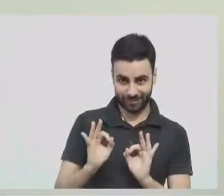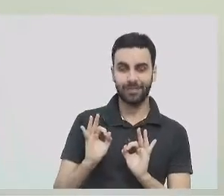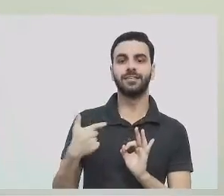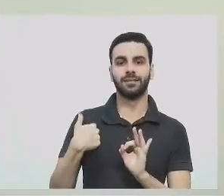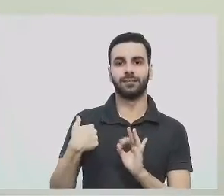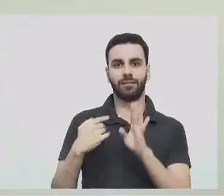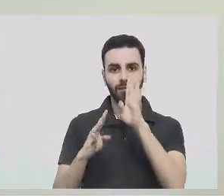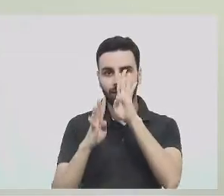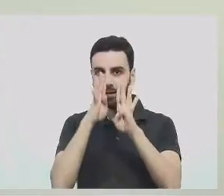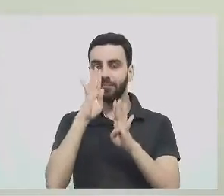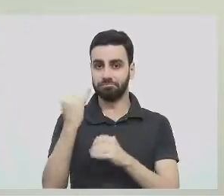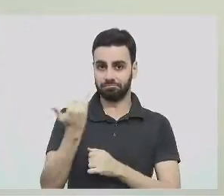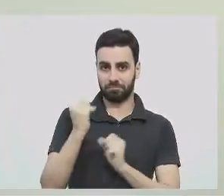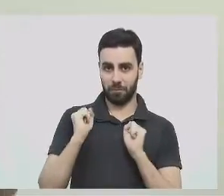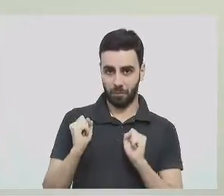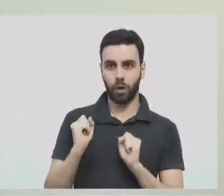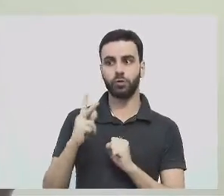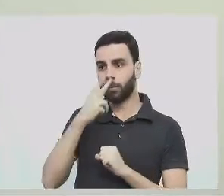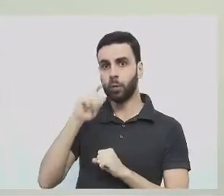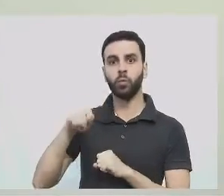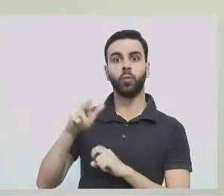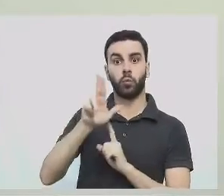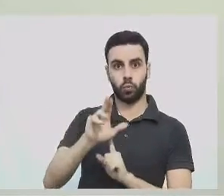tratando de forma equivocada esse novo